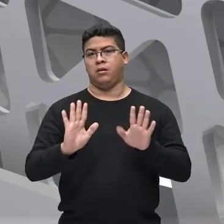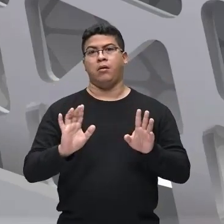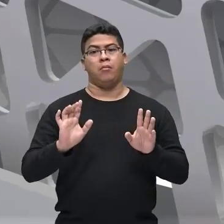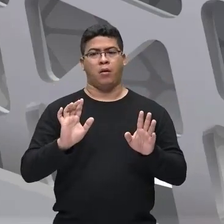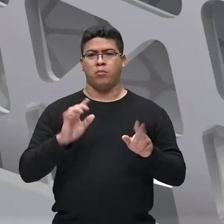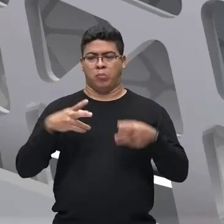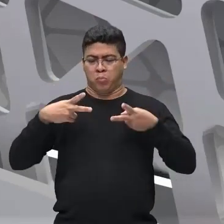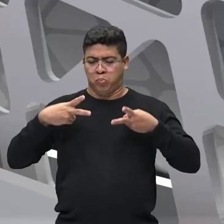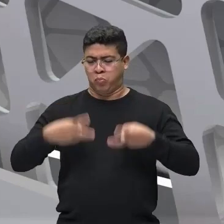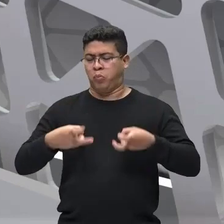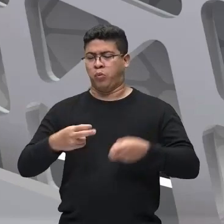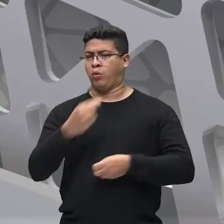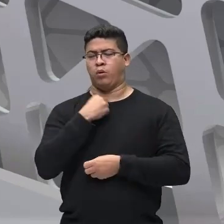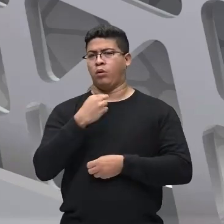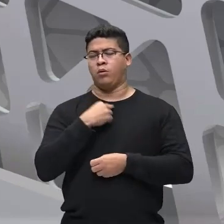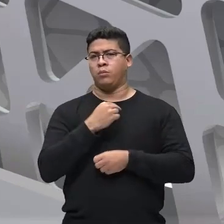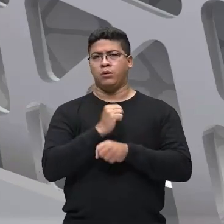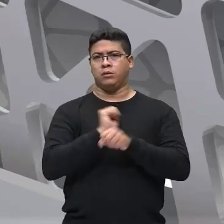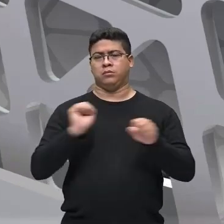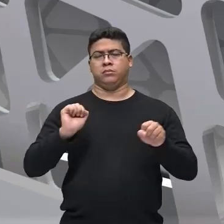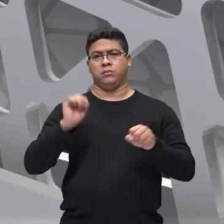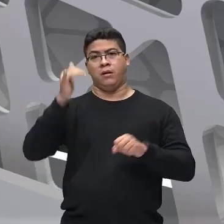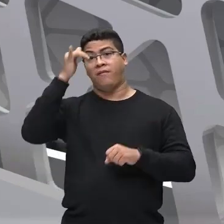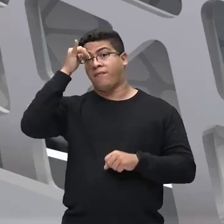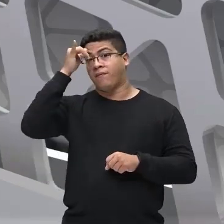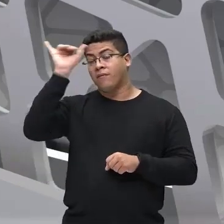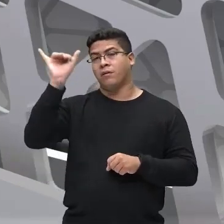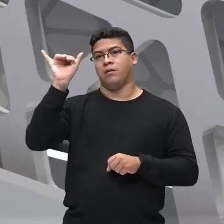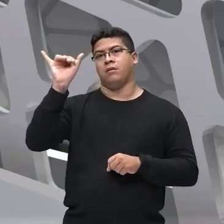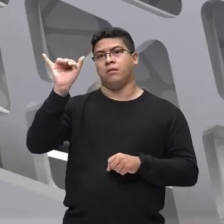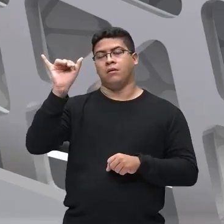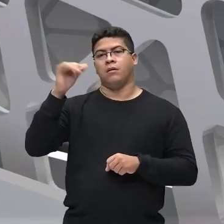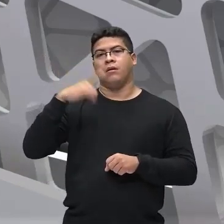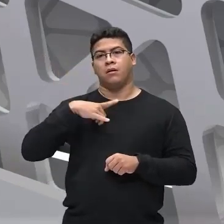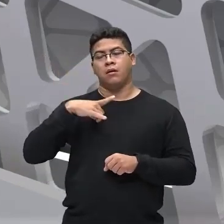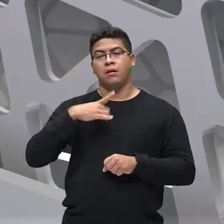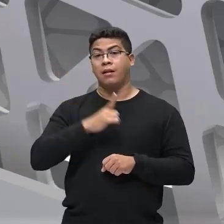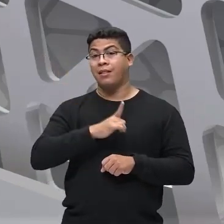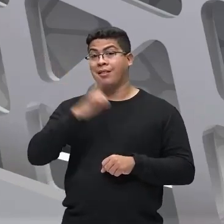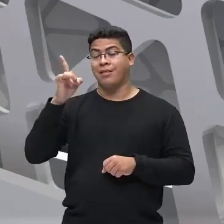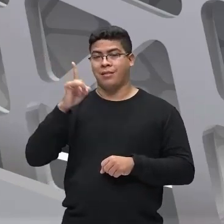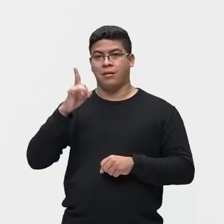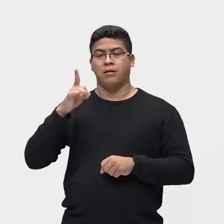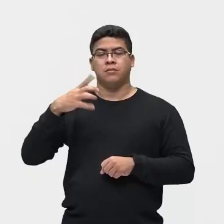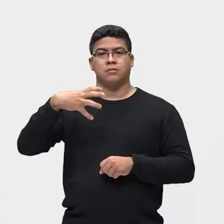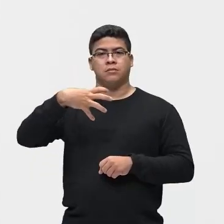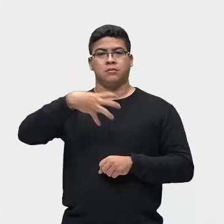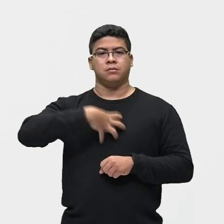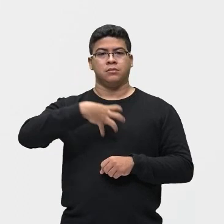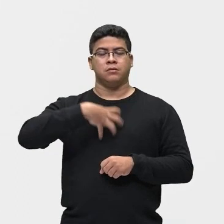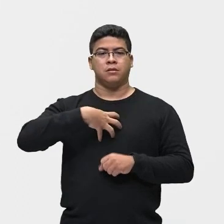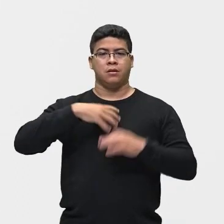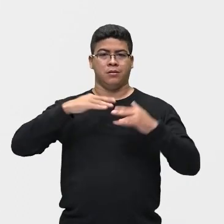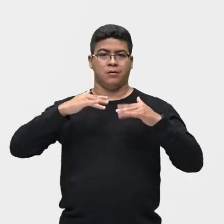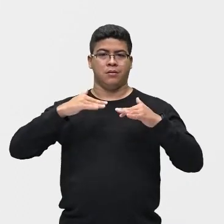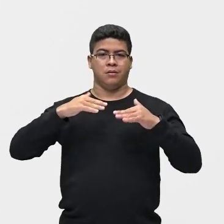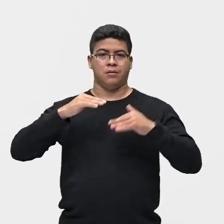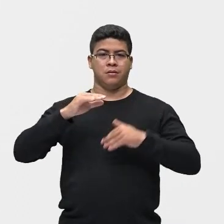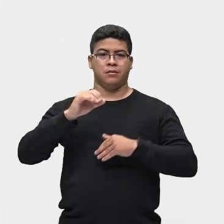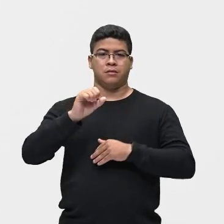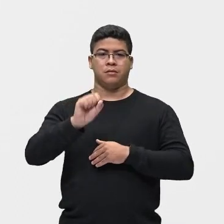ser explorada. E a Lívia, ela tem um terreiro no bairro de Pirajá, em Salvador, na periferia, onde